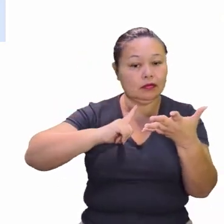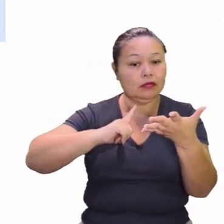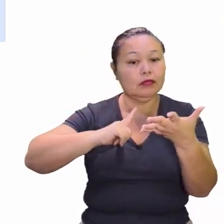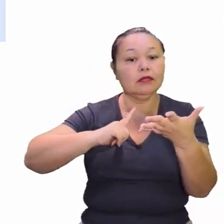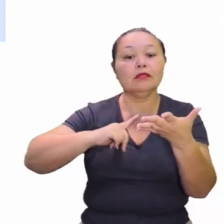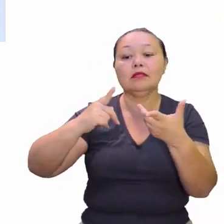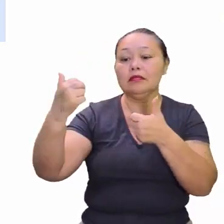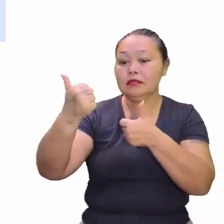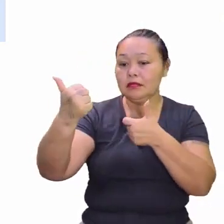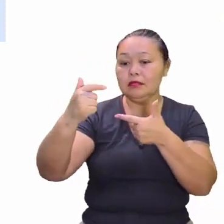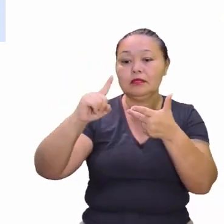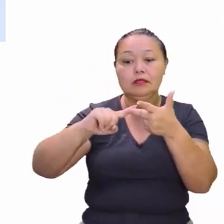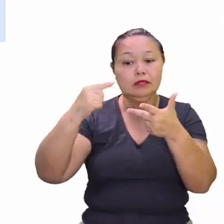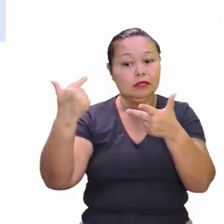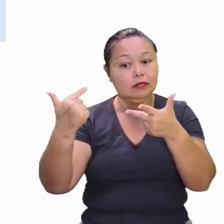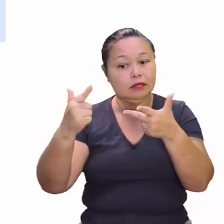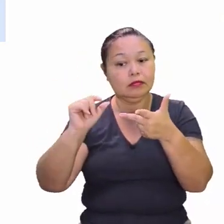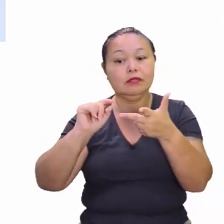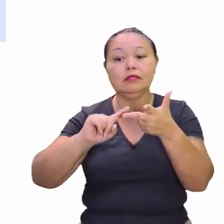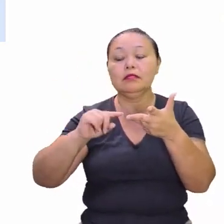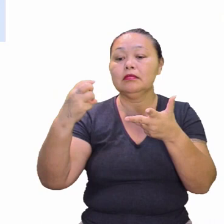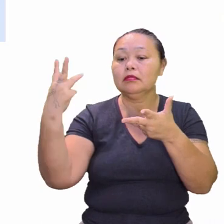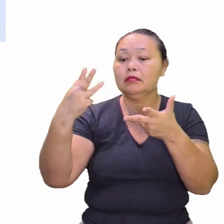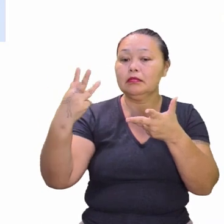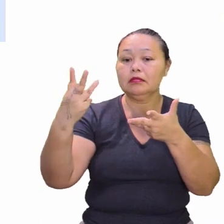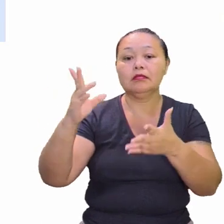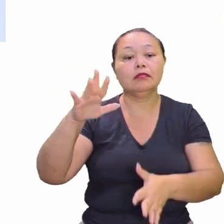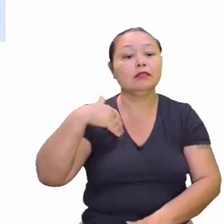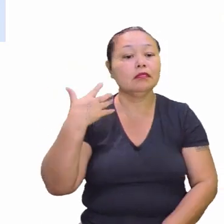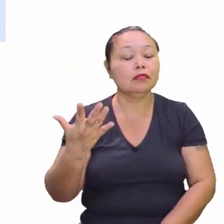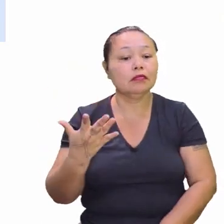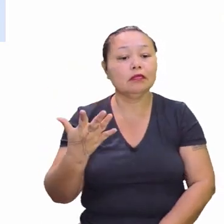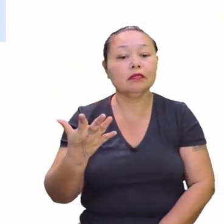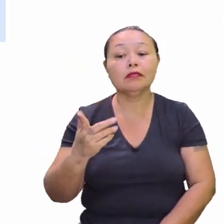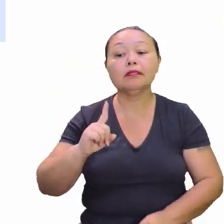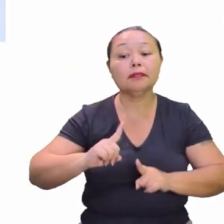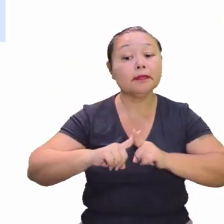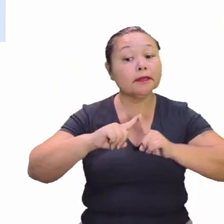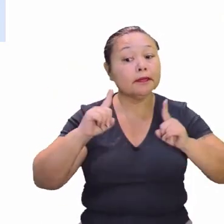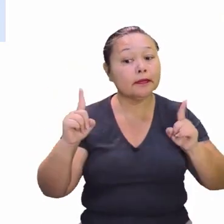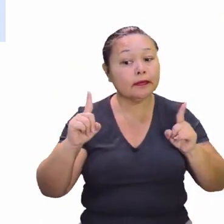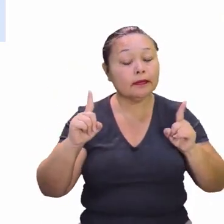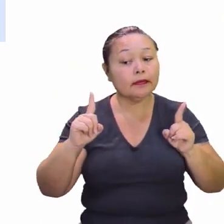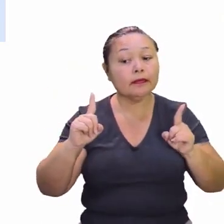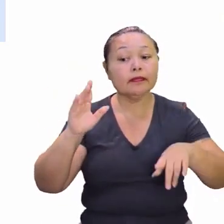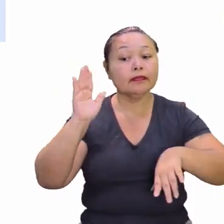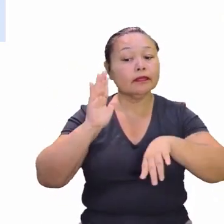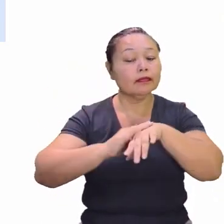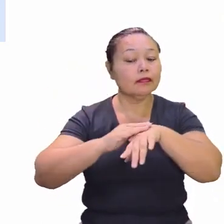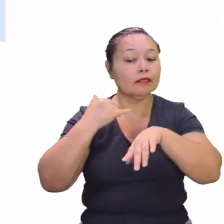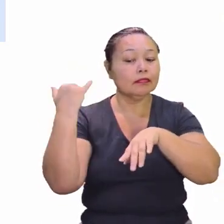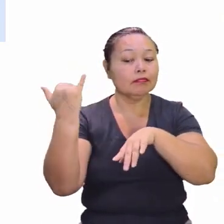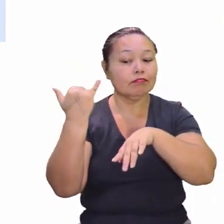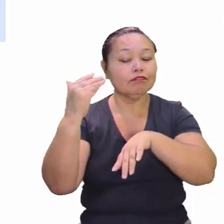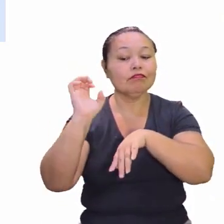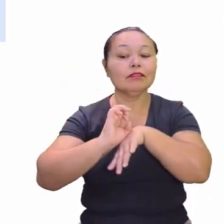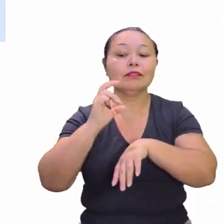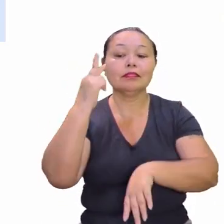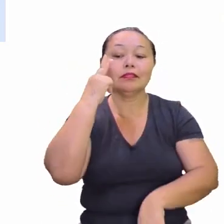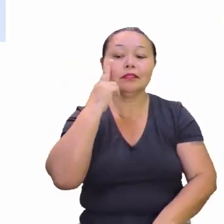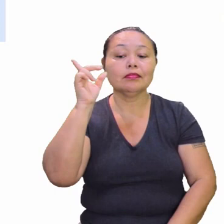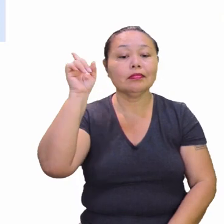é o setor primário, o setor secundário e o setor terciário. Mas o setor mais importante do estado de